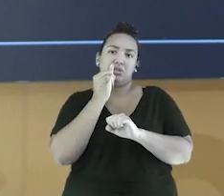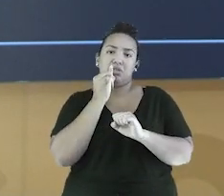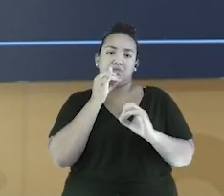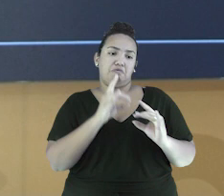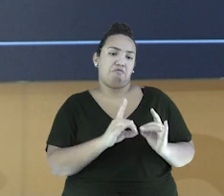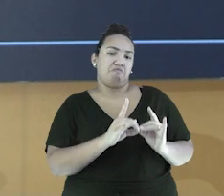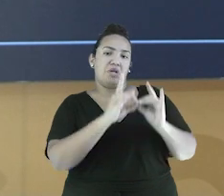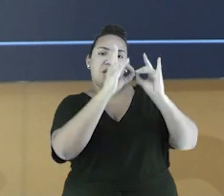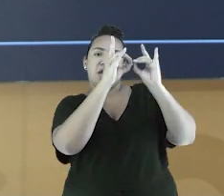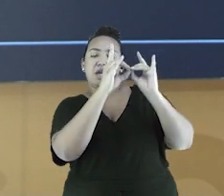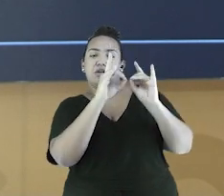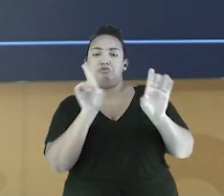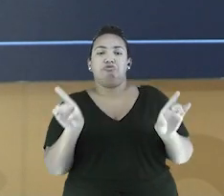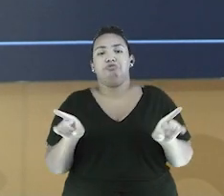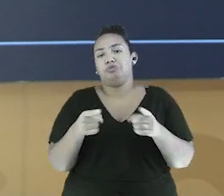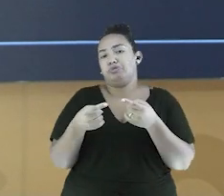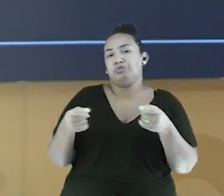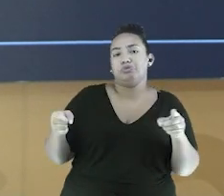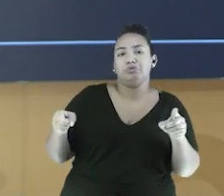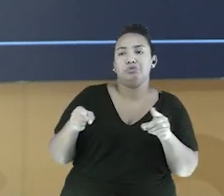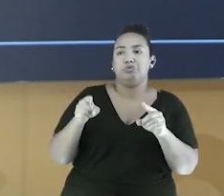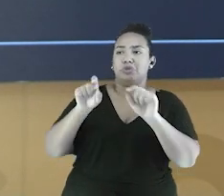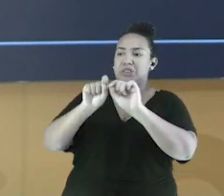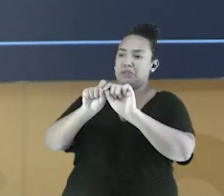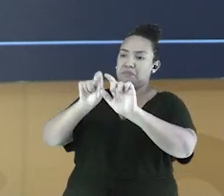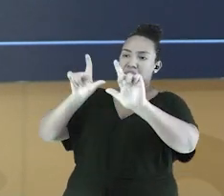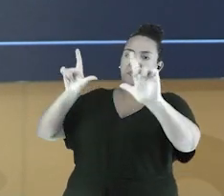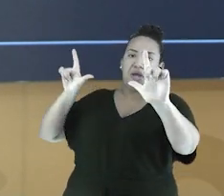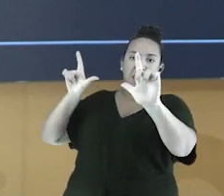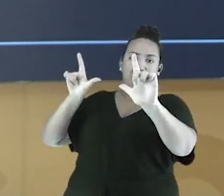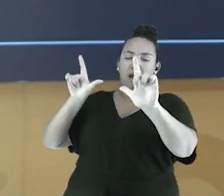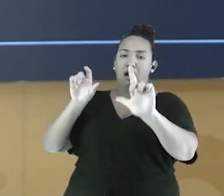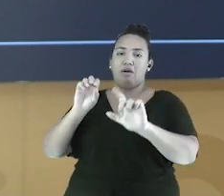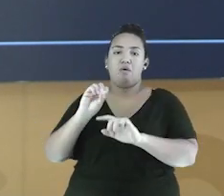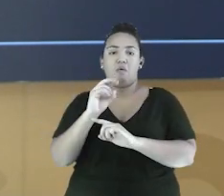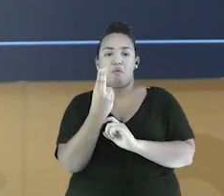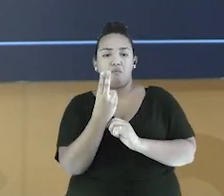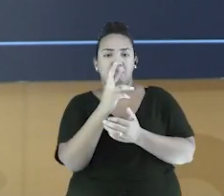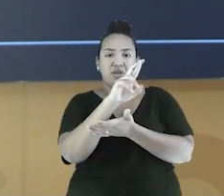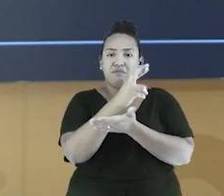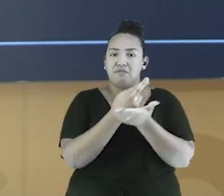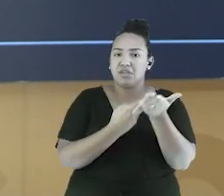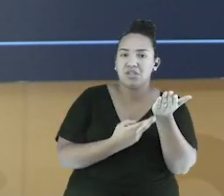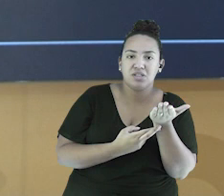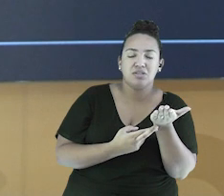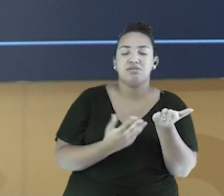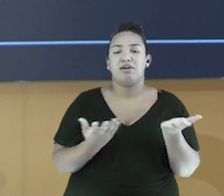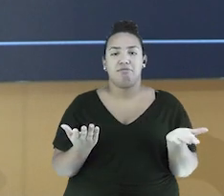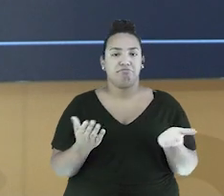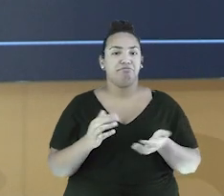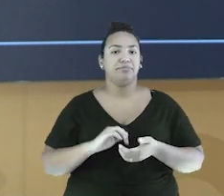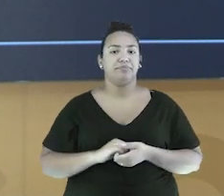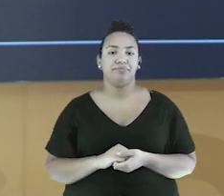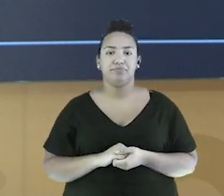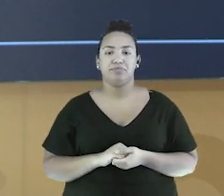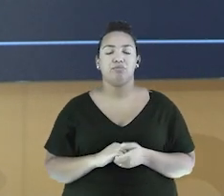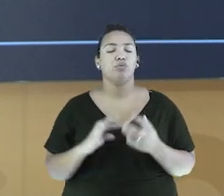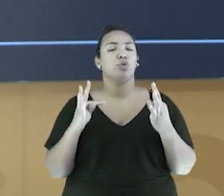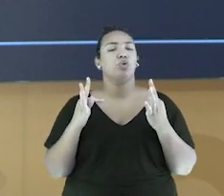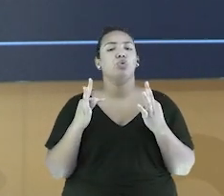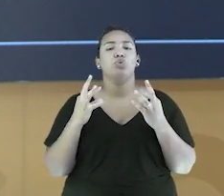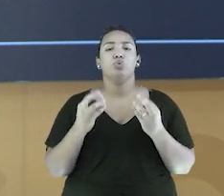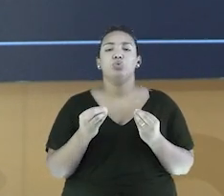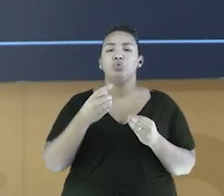construção, uma música, um cartaz, uma placa, uma revista, enfim, tudo